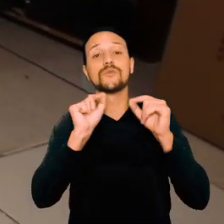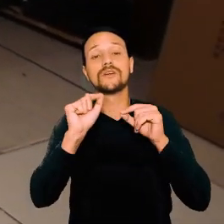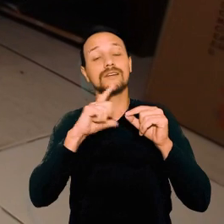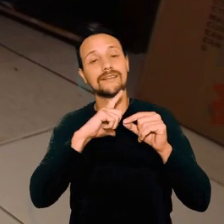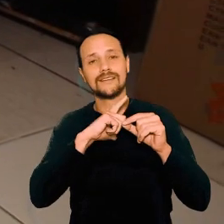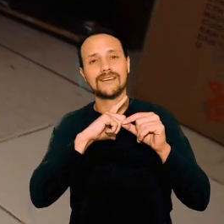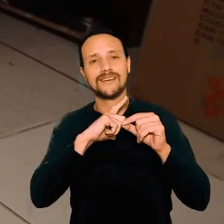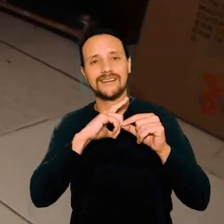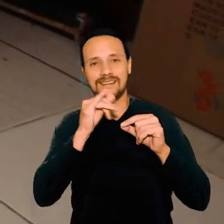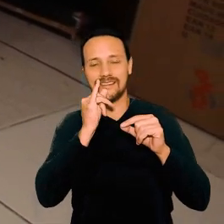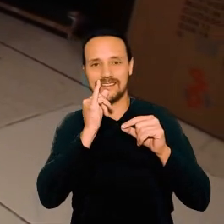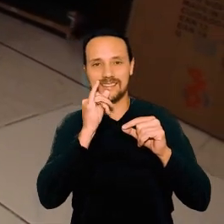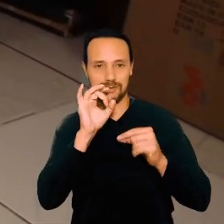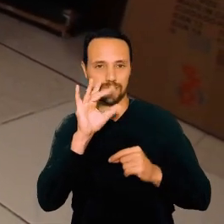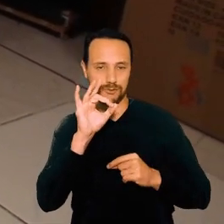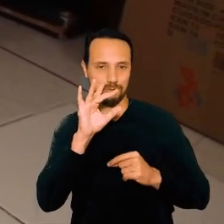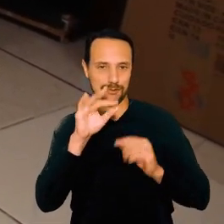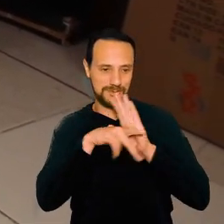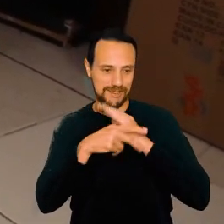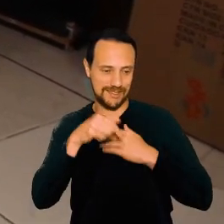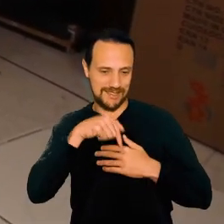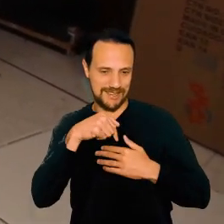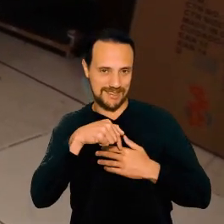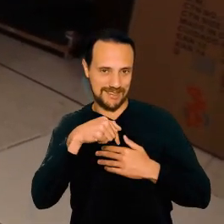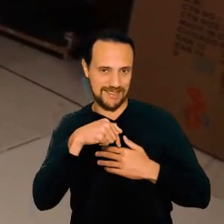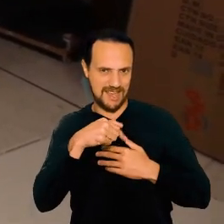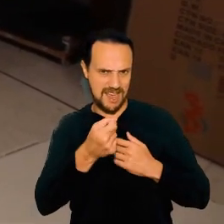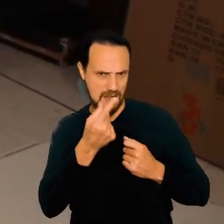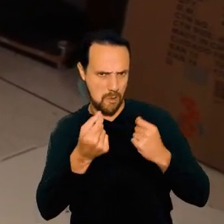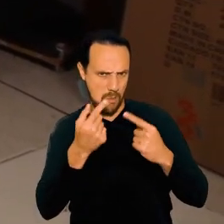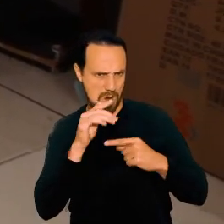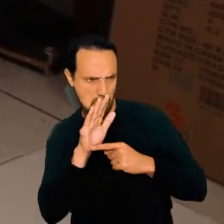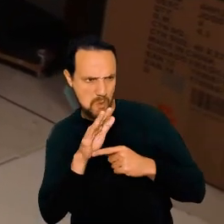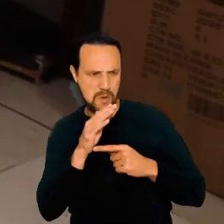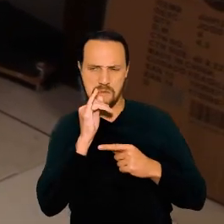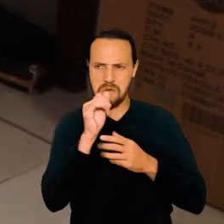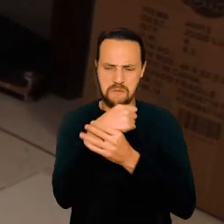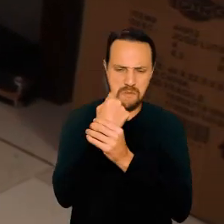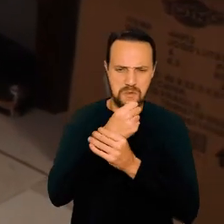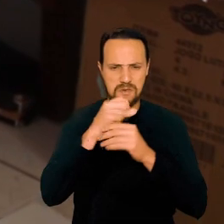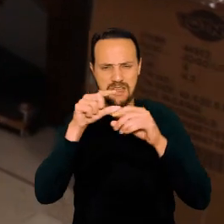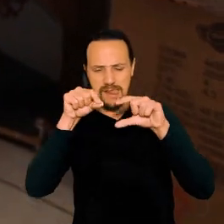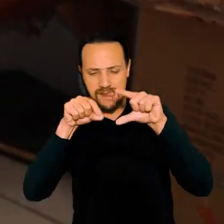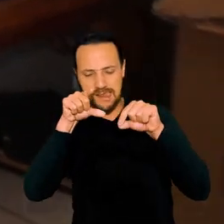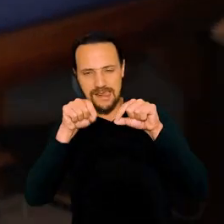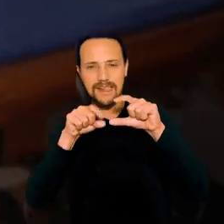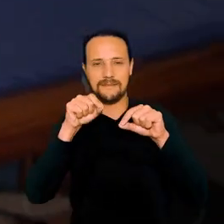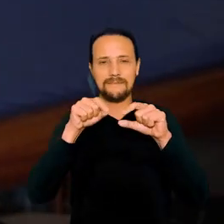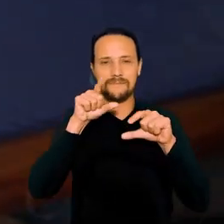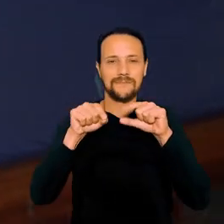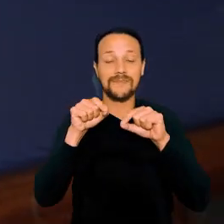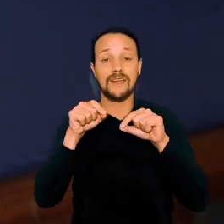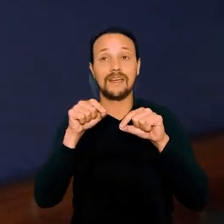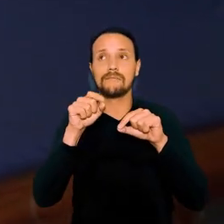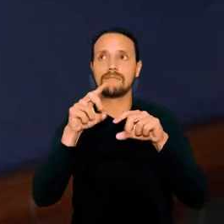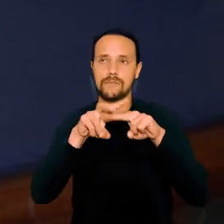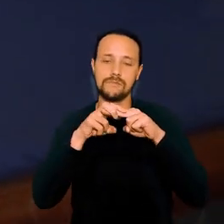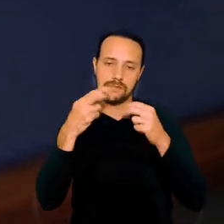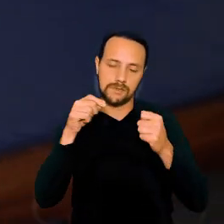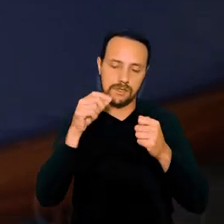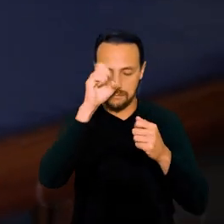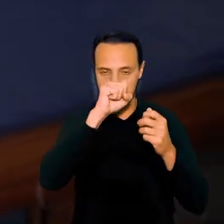esclerose múltipla, a gente sabe que há uma perda, né, dessa coordenação, dessa força. Então a gente começou a